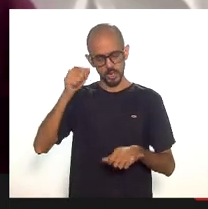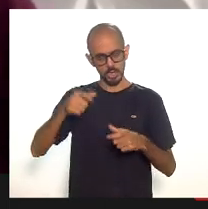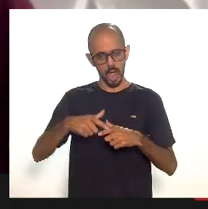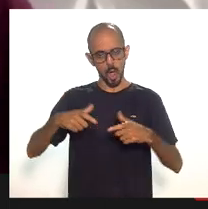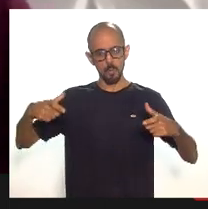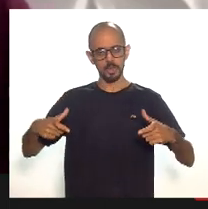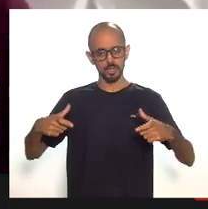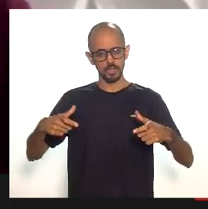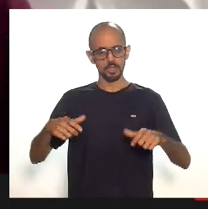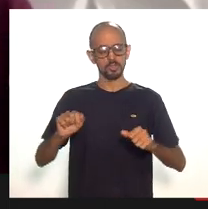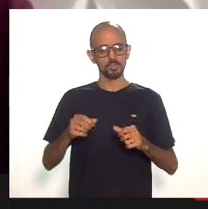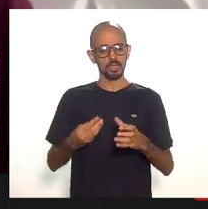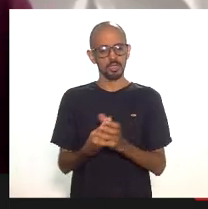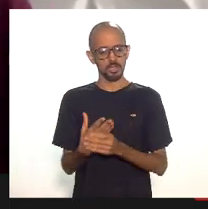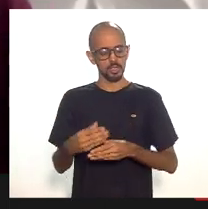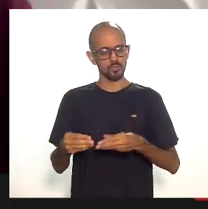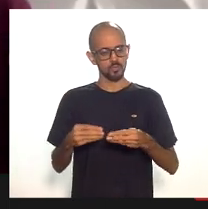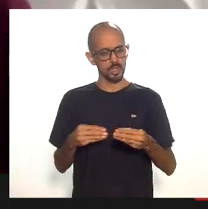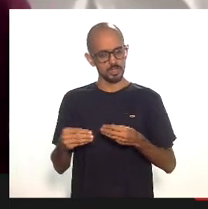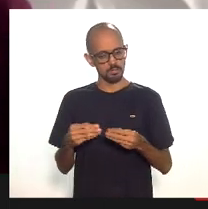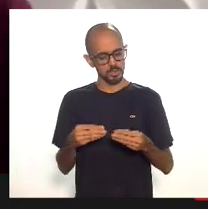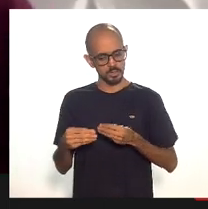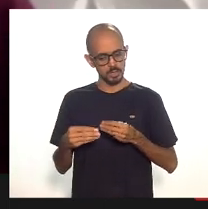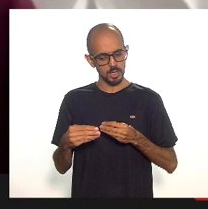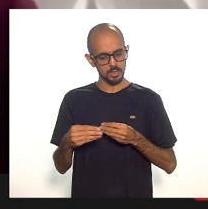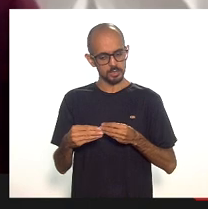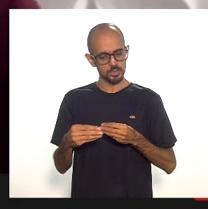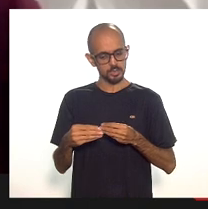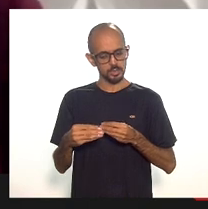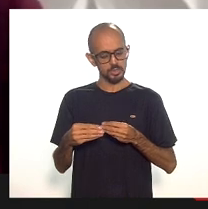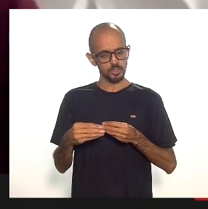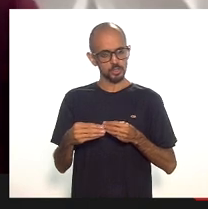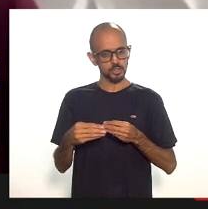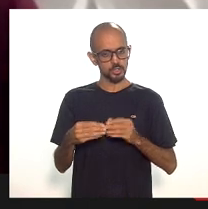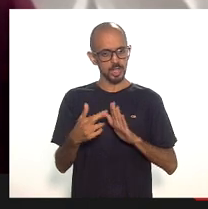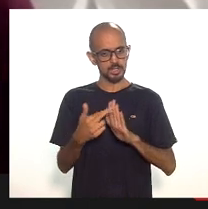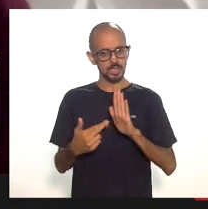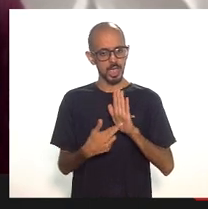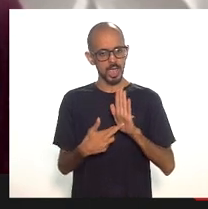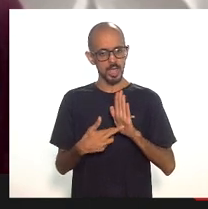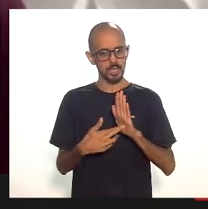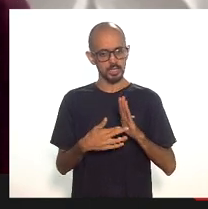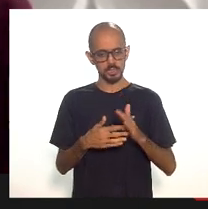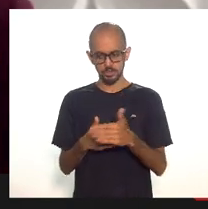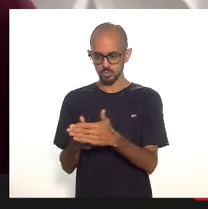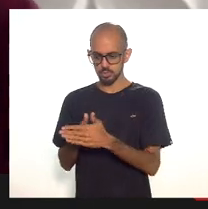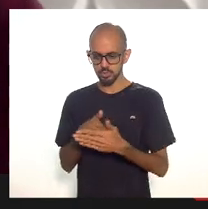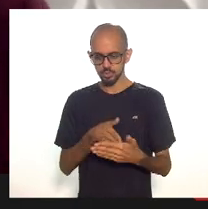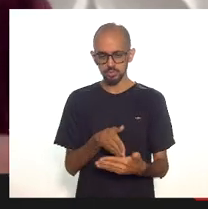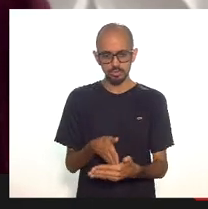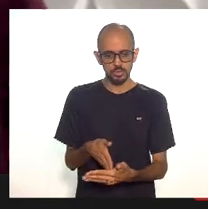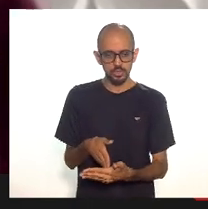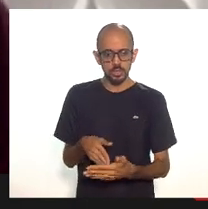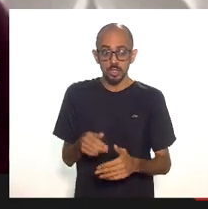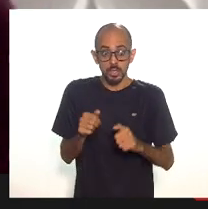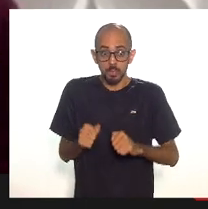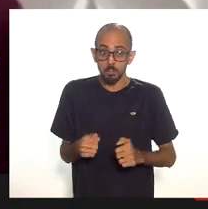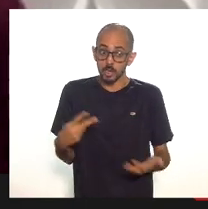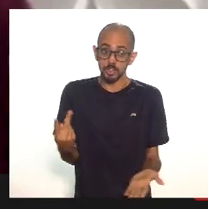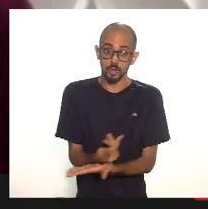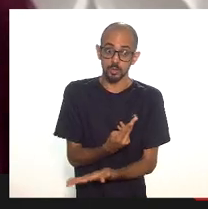Tem flexibilizado as medidas restritivas e com isso, né? Sem dúvida nenhuma, pode ocasionar o aumento